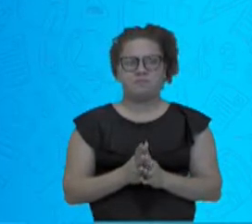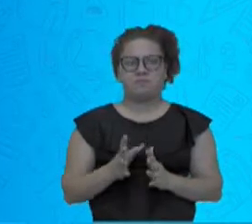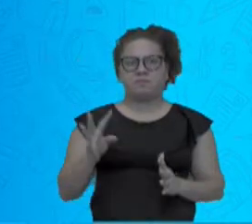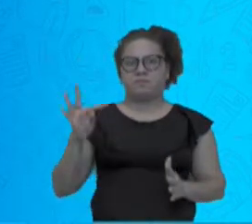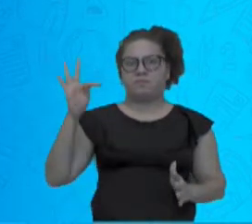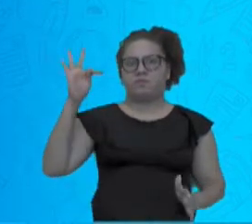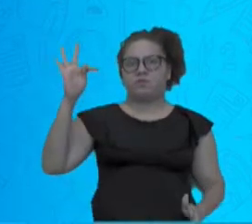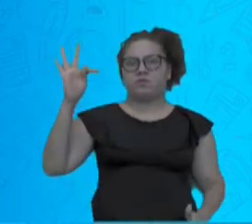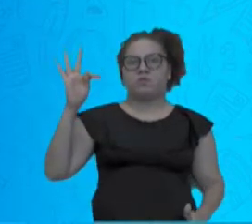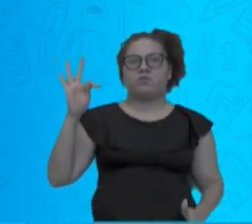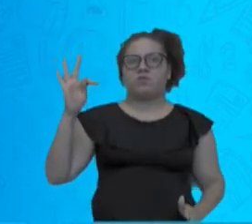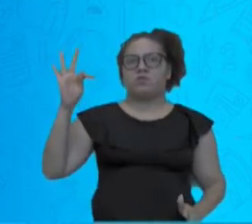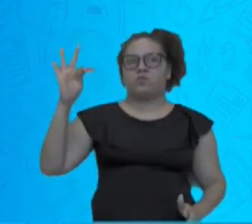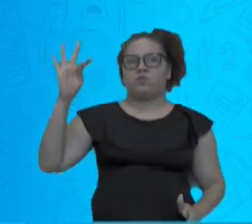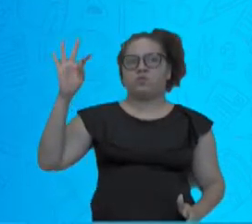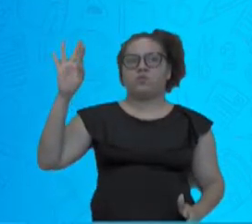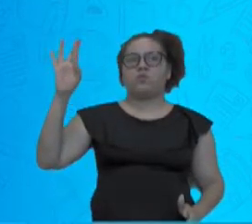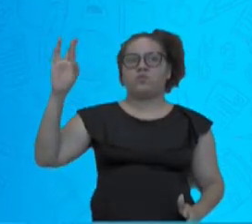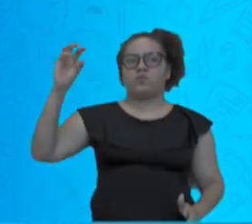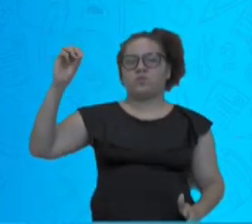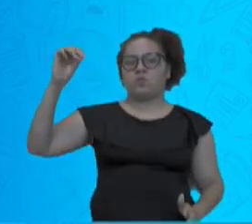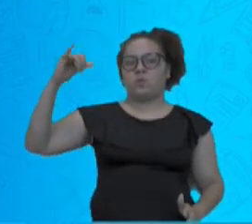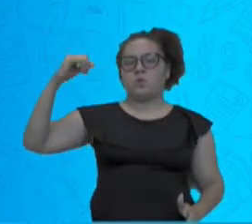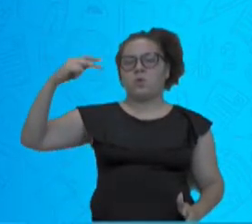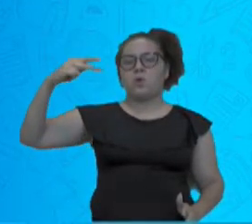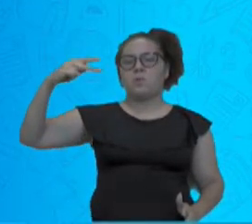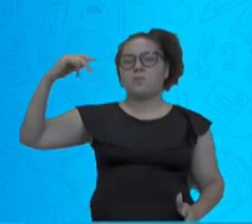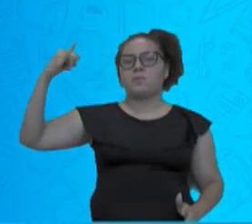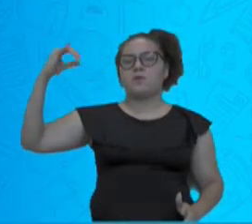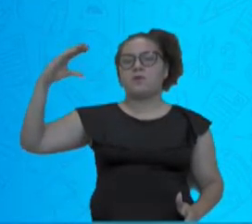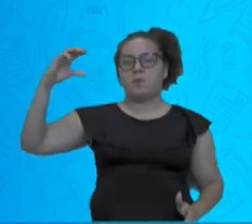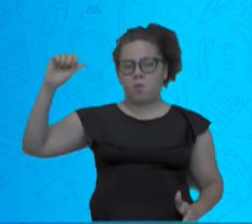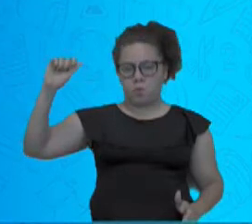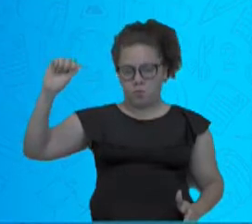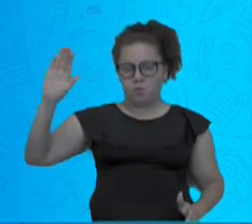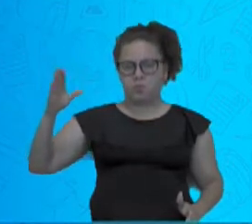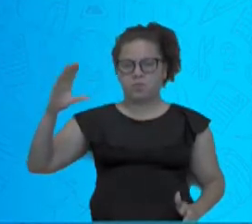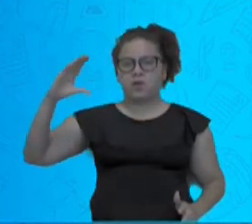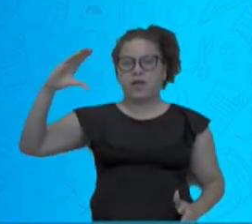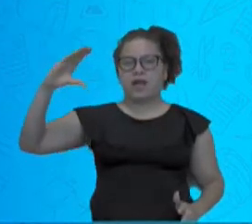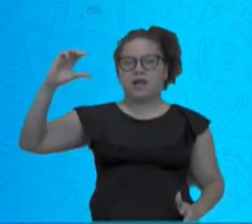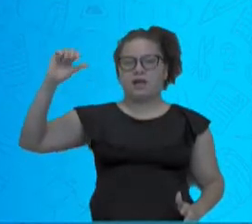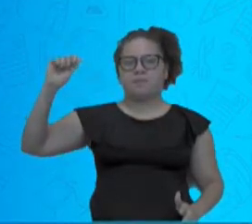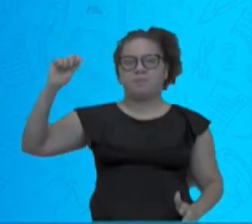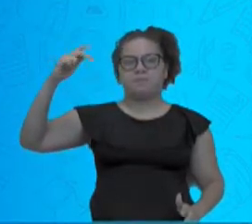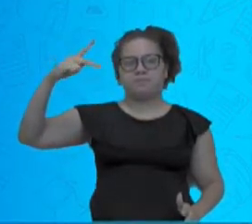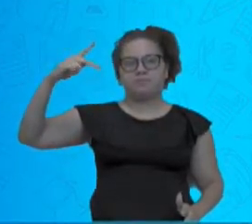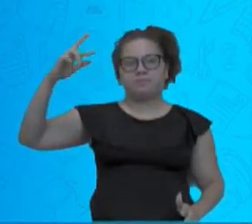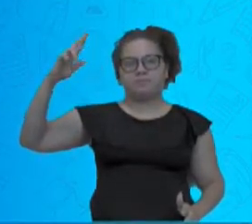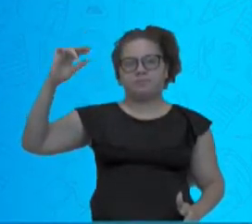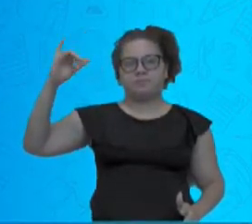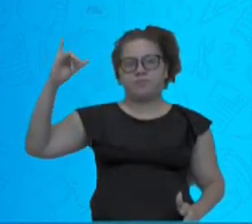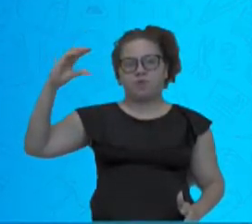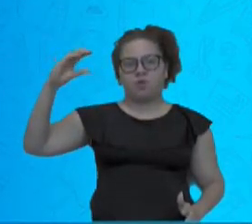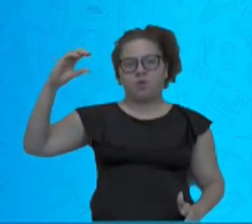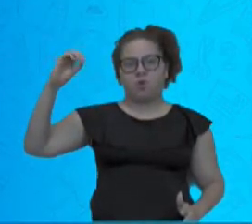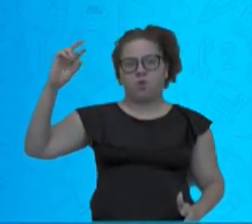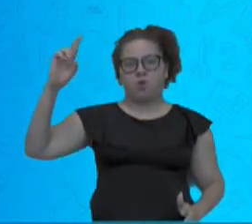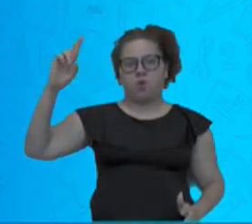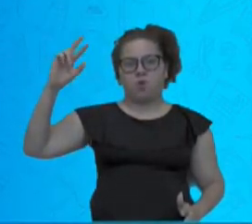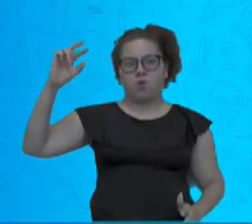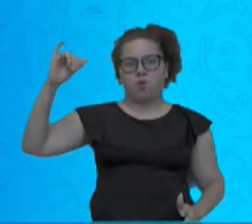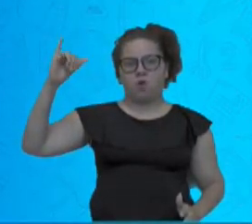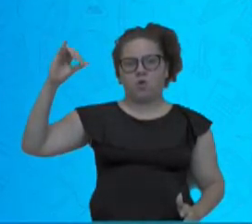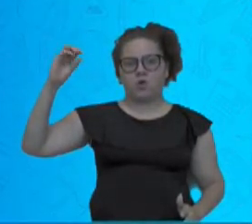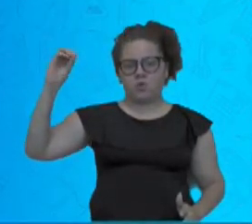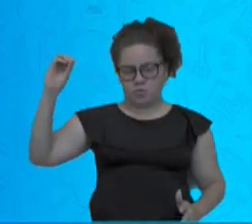Trópico de Capricórnio. É um paralelo importante. O mais importante é